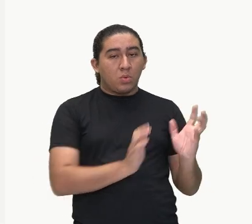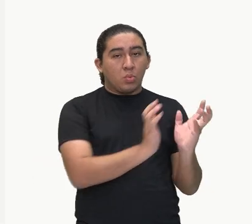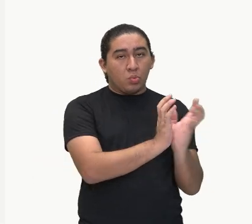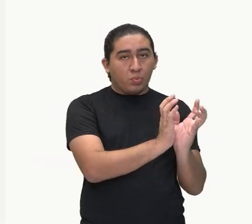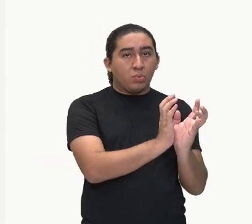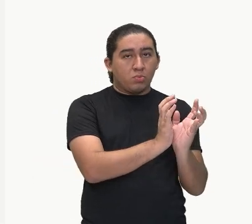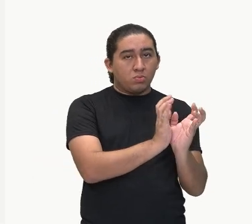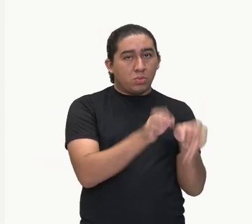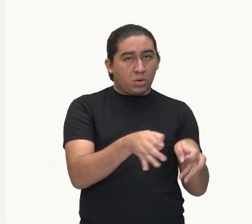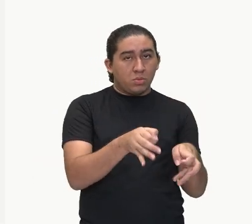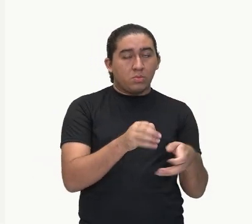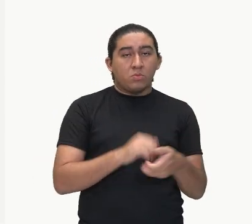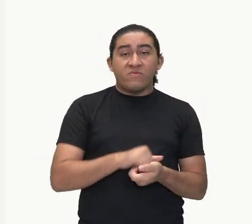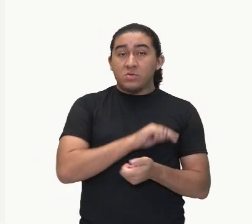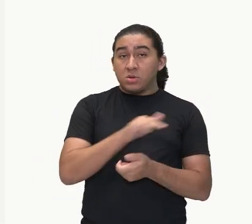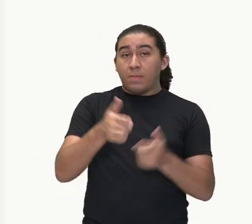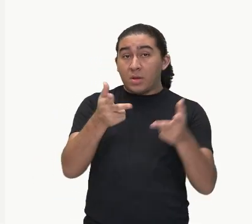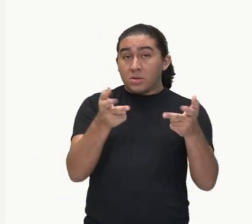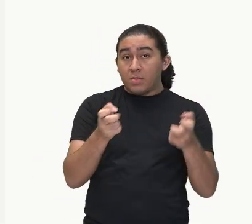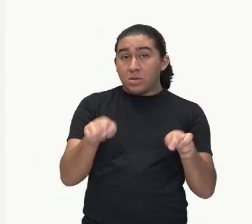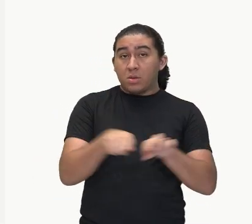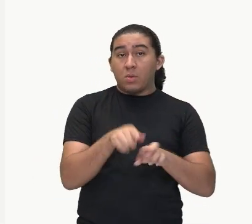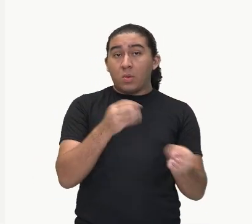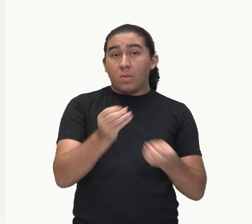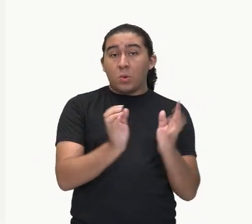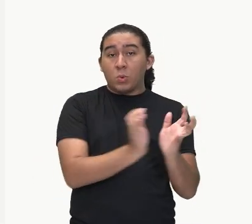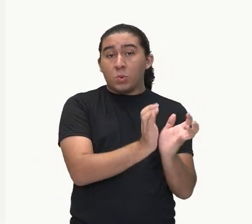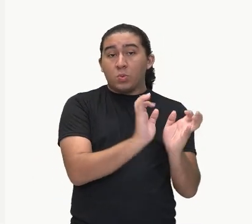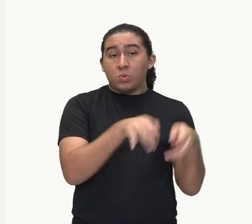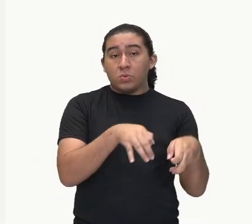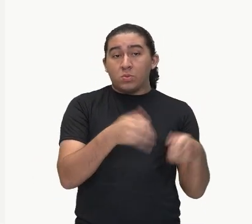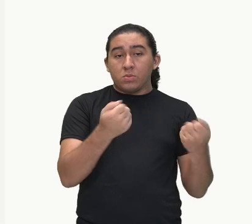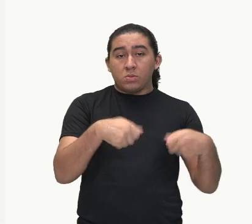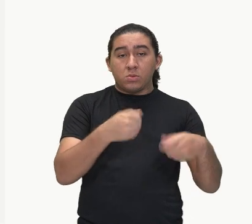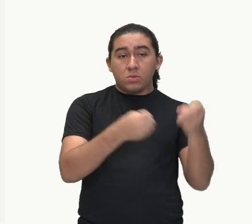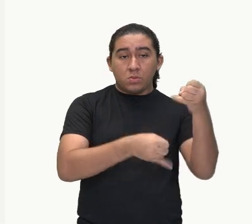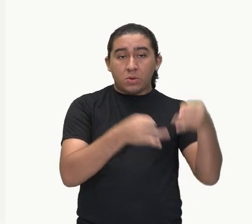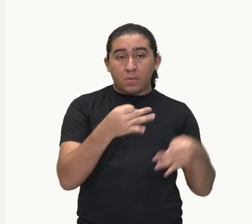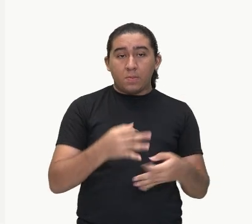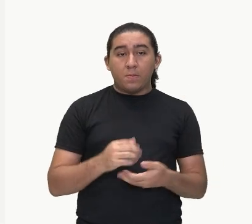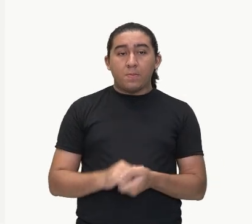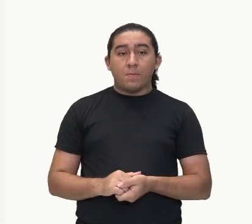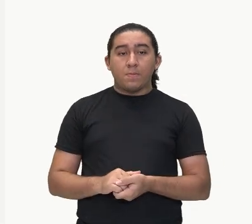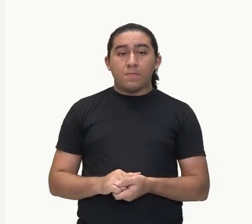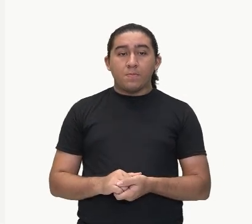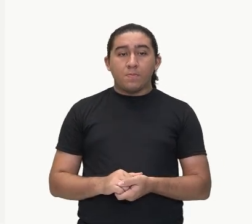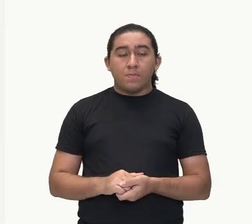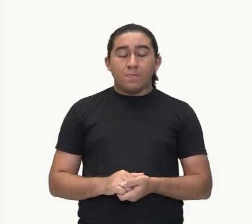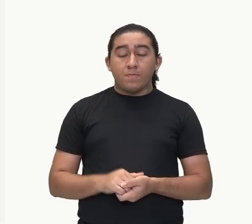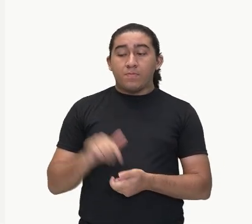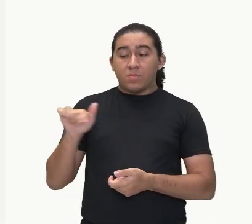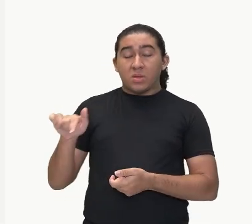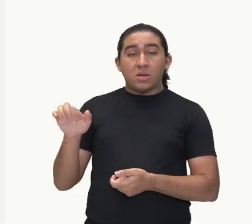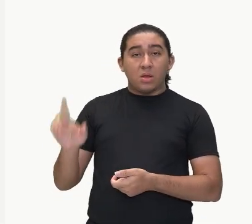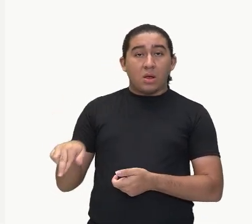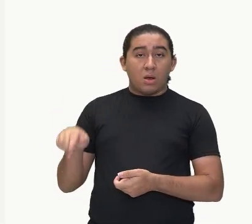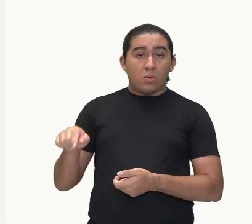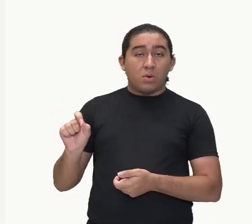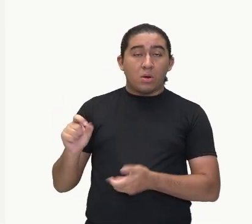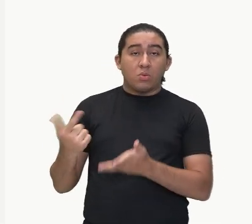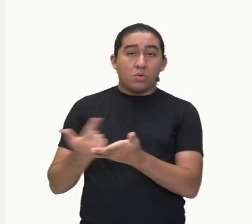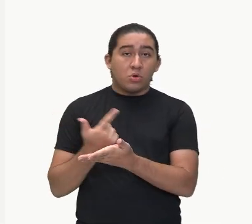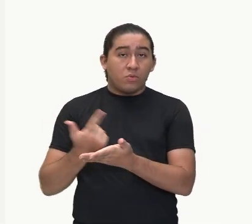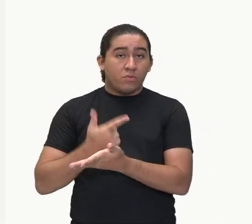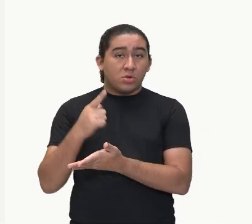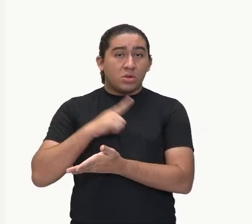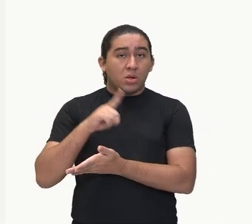obra dele como ele vai trabalhar essa coletividade. Aqui é um romance documental, é aquele